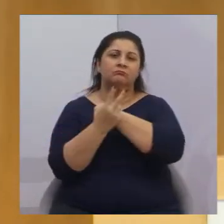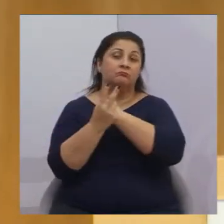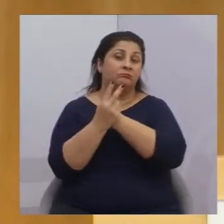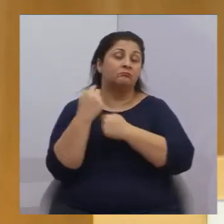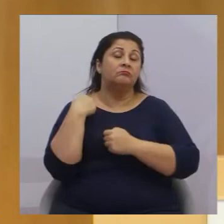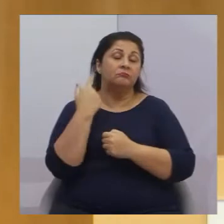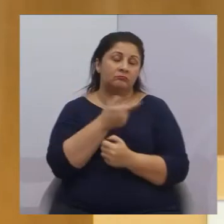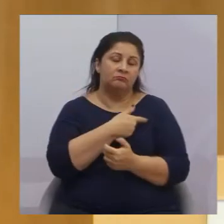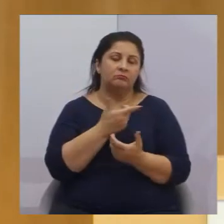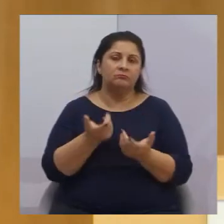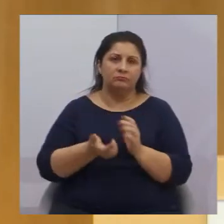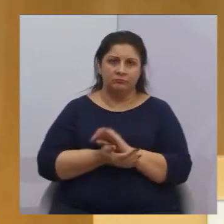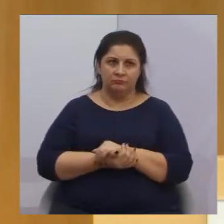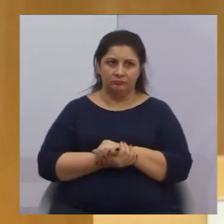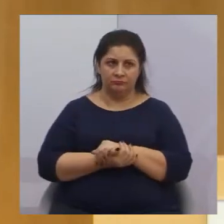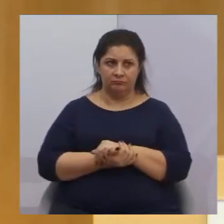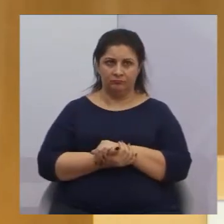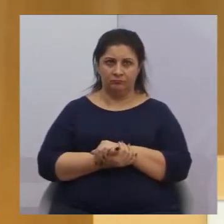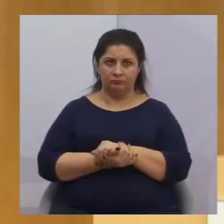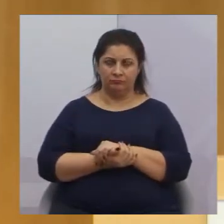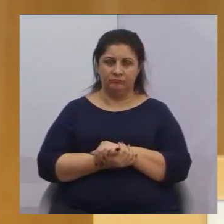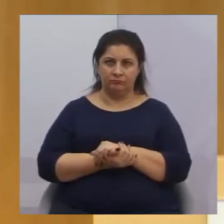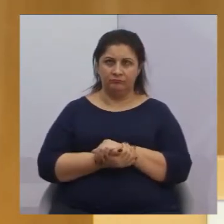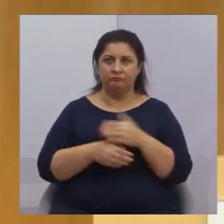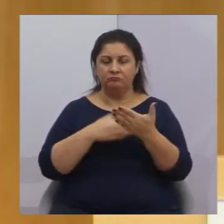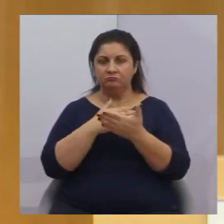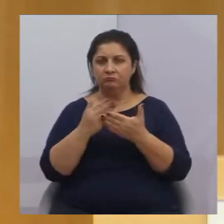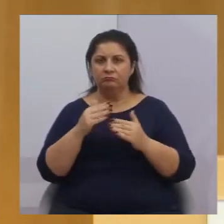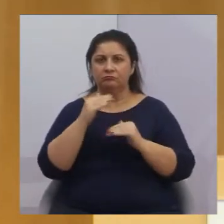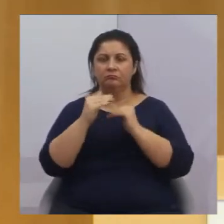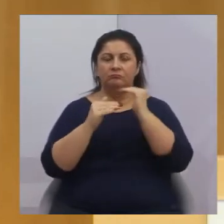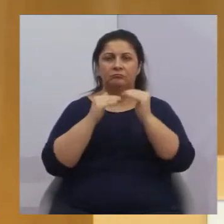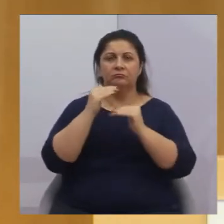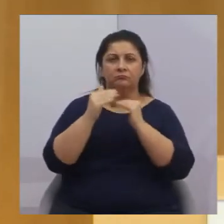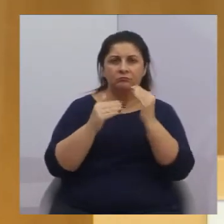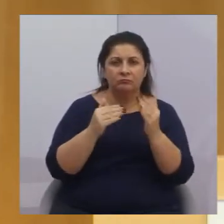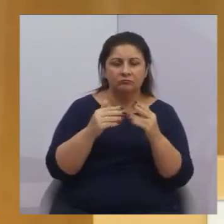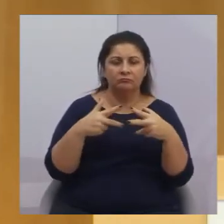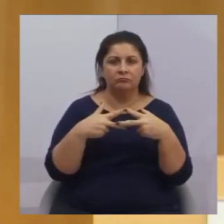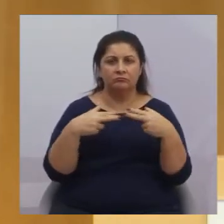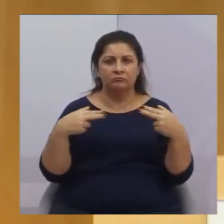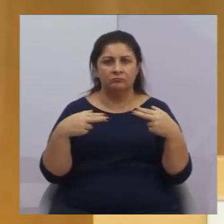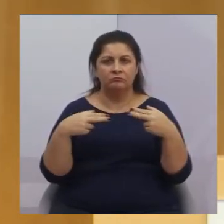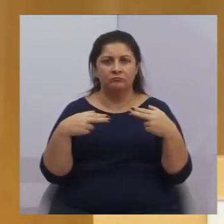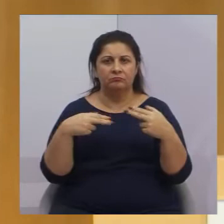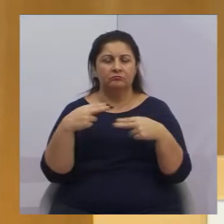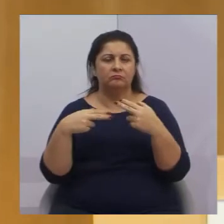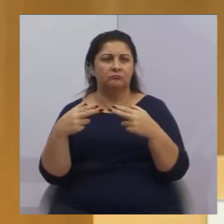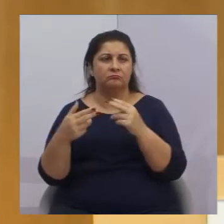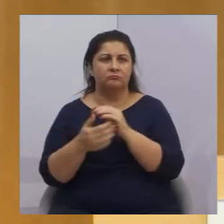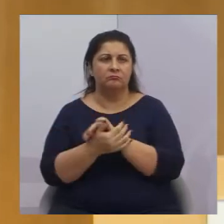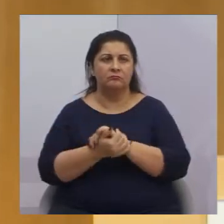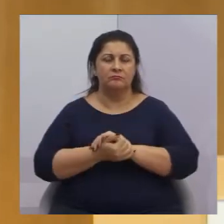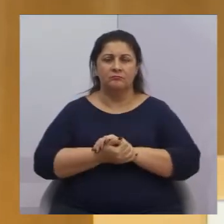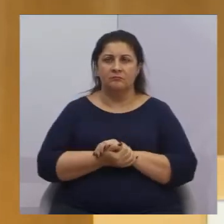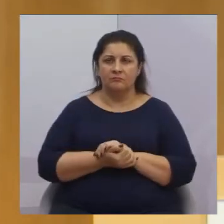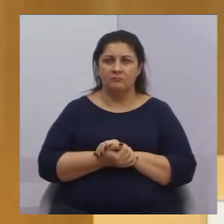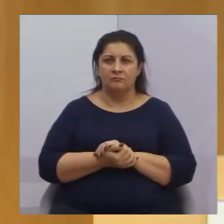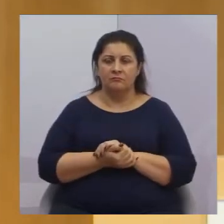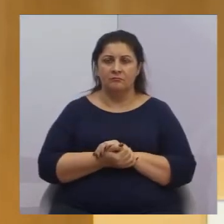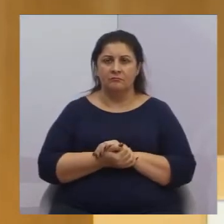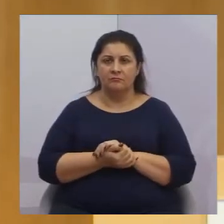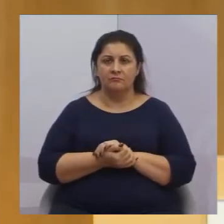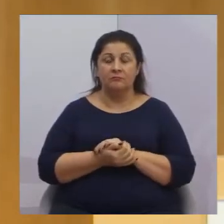acontecendo, né? Conforme isso vai acontecendo, é que as coisas vão se desenrolando. Né? Então, diante